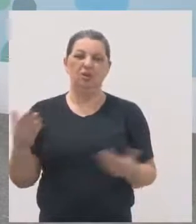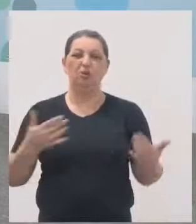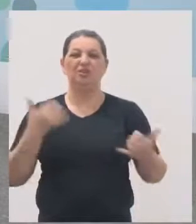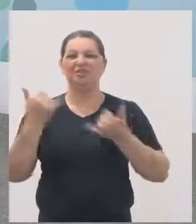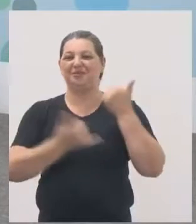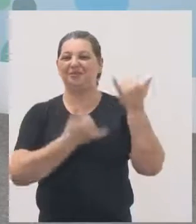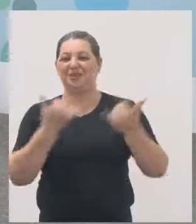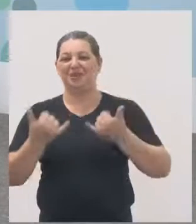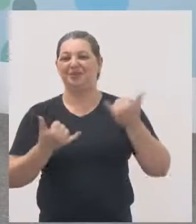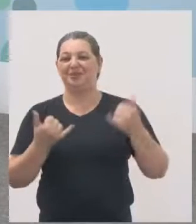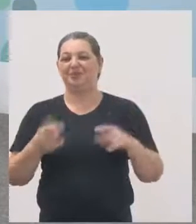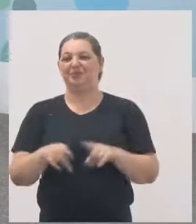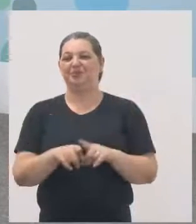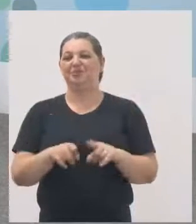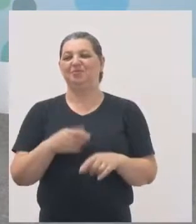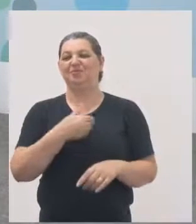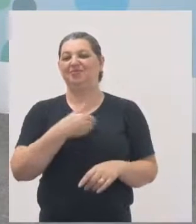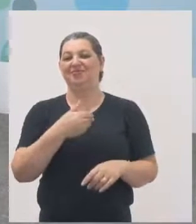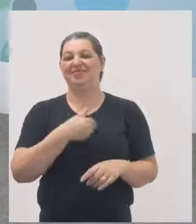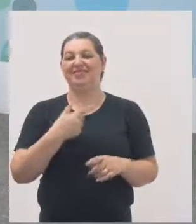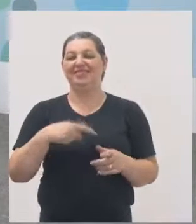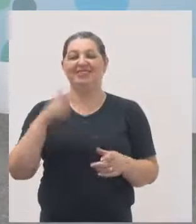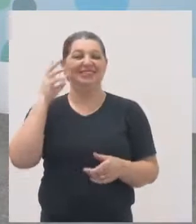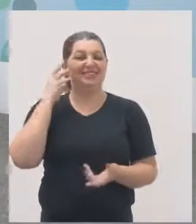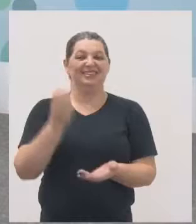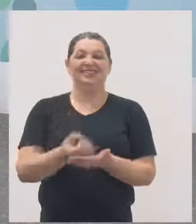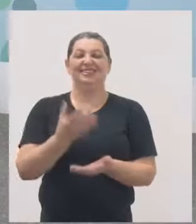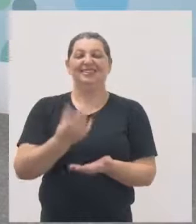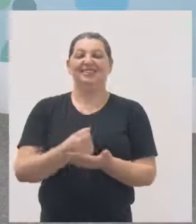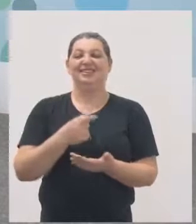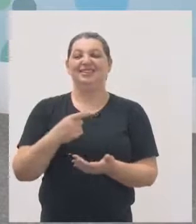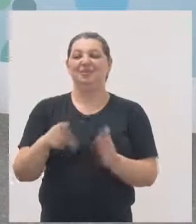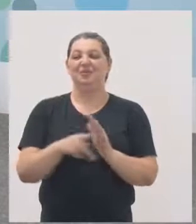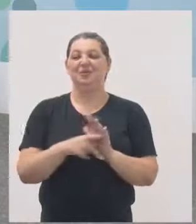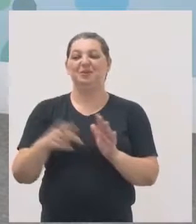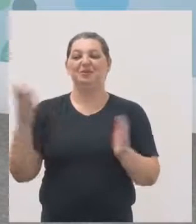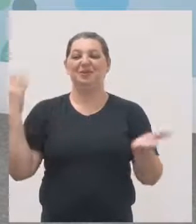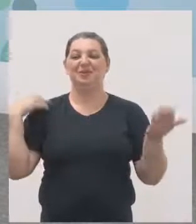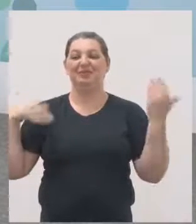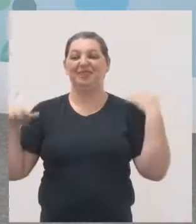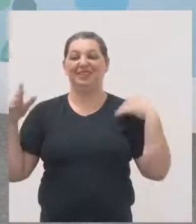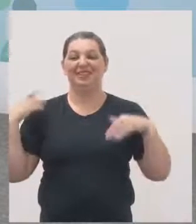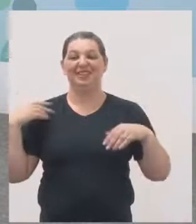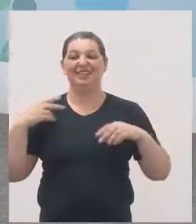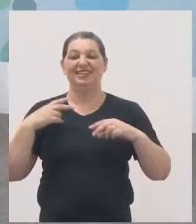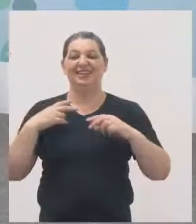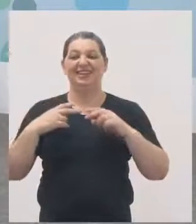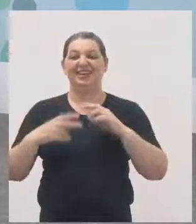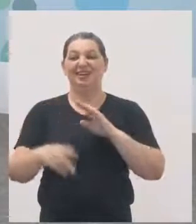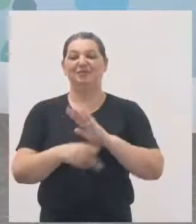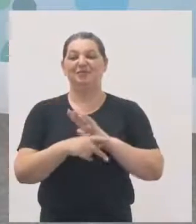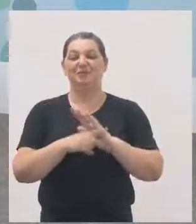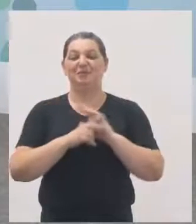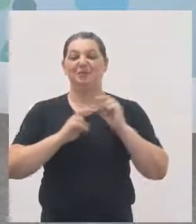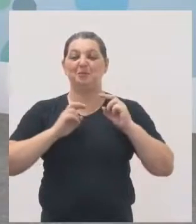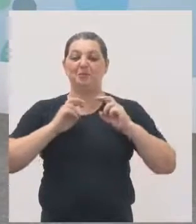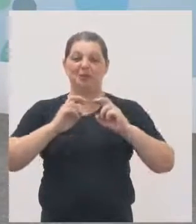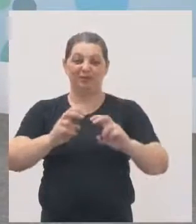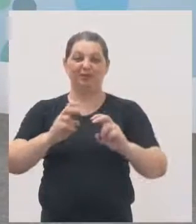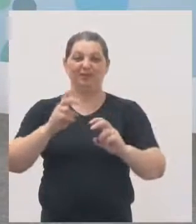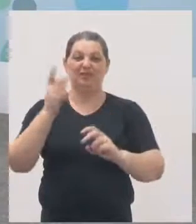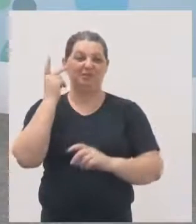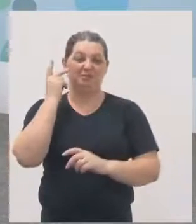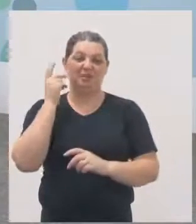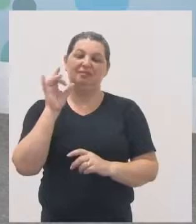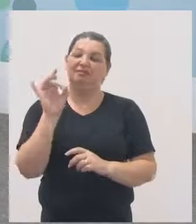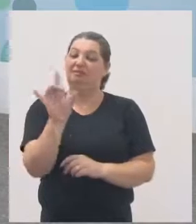com esse amigo Alceu, dele fazer uns podcasts das aventuras dele no metrô de São Paulo. E aí, cada um utiliza